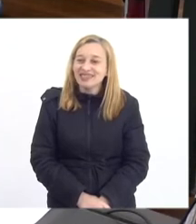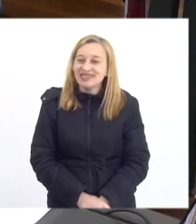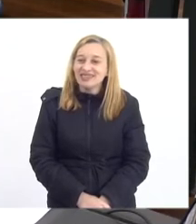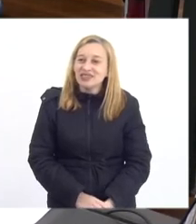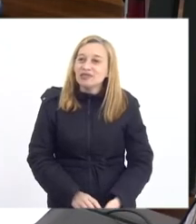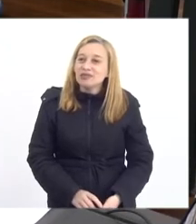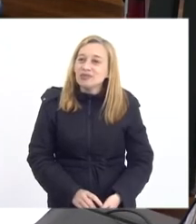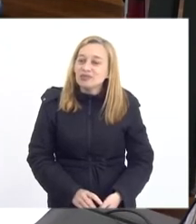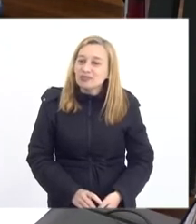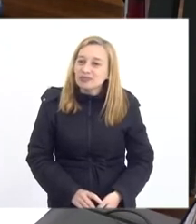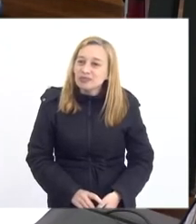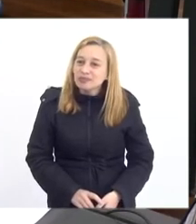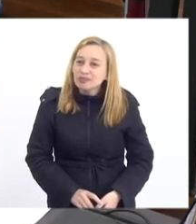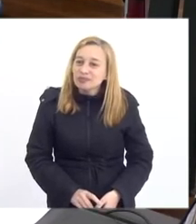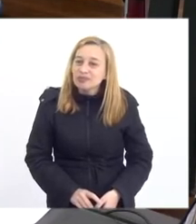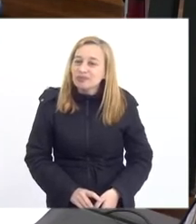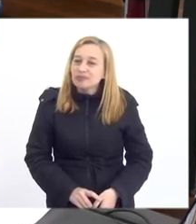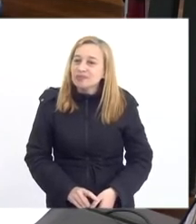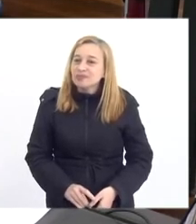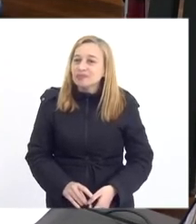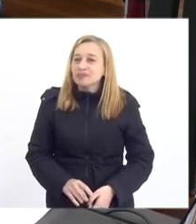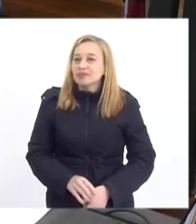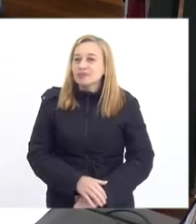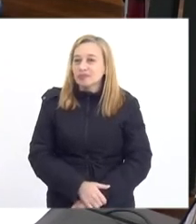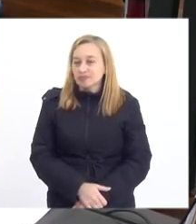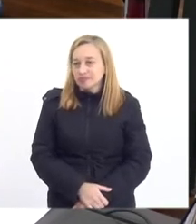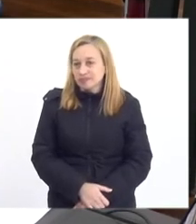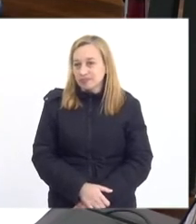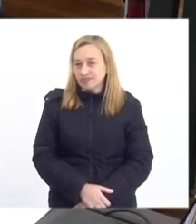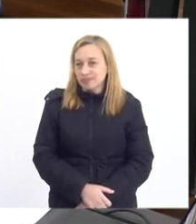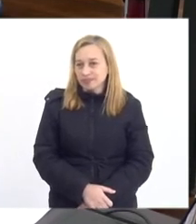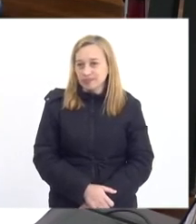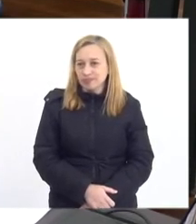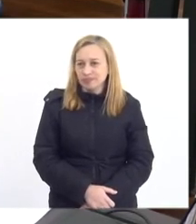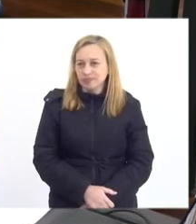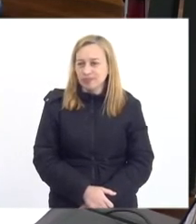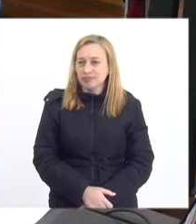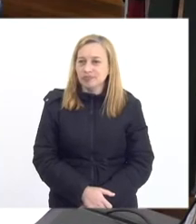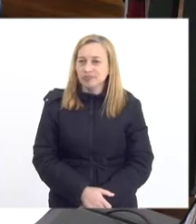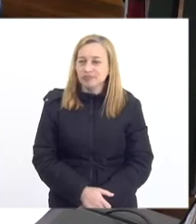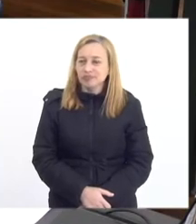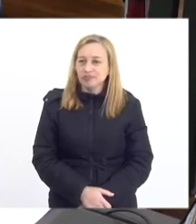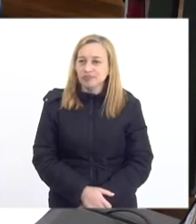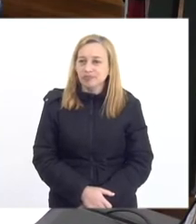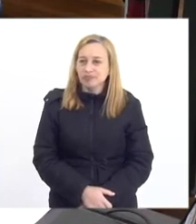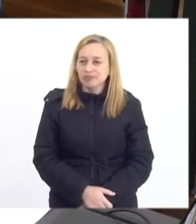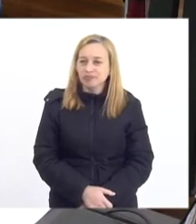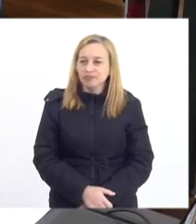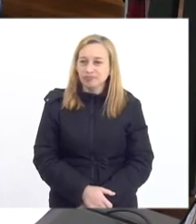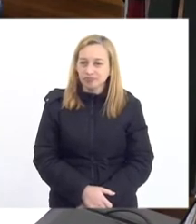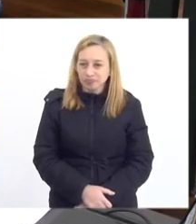Não, mas essa, isso vinha rapidinho e resolvi. É. Se alguém acessar as pautas da semana. Eu já estou fazendo.